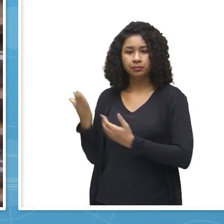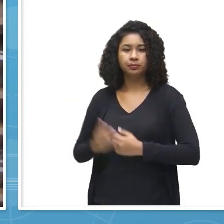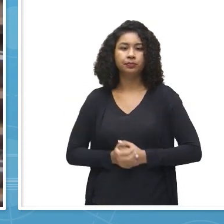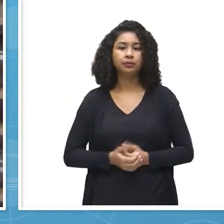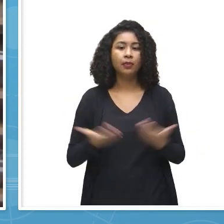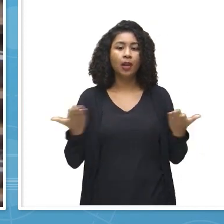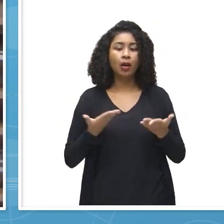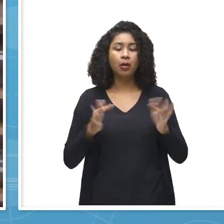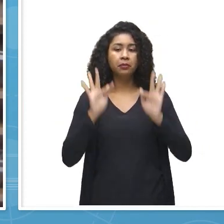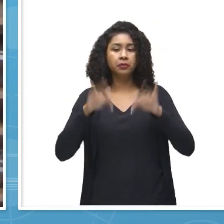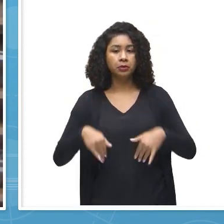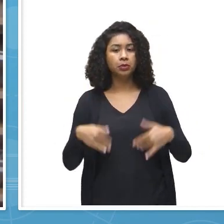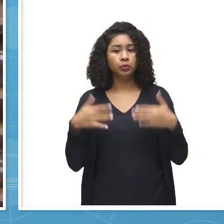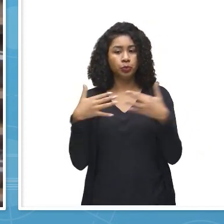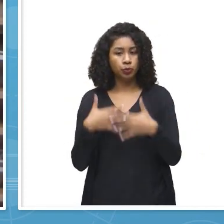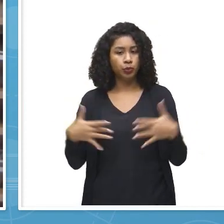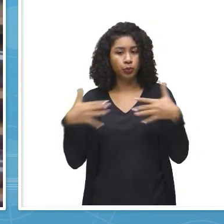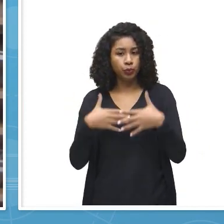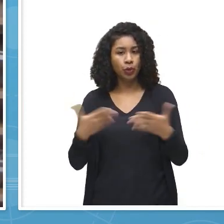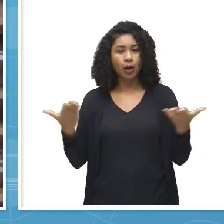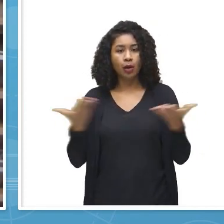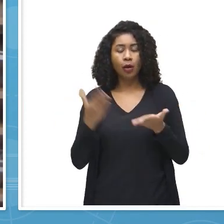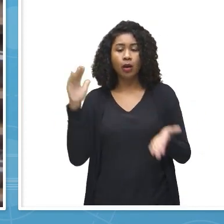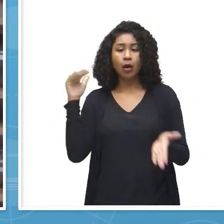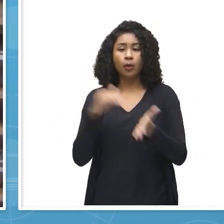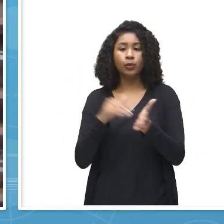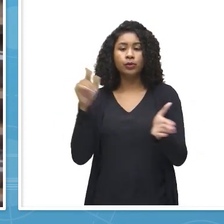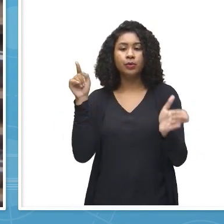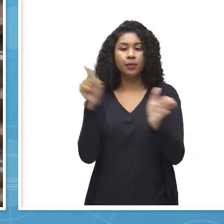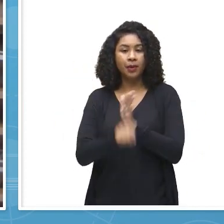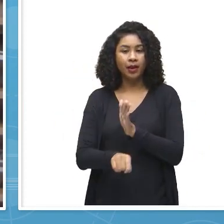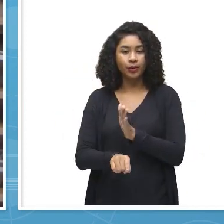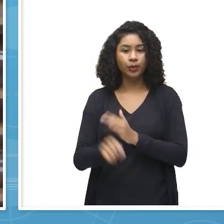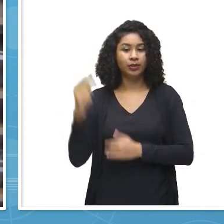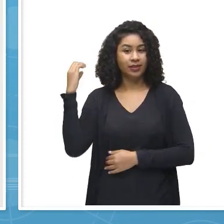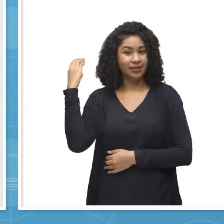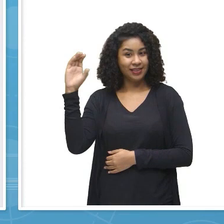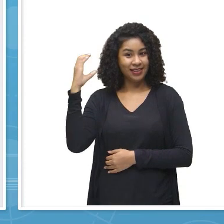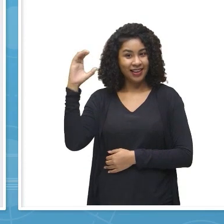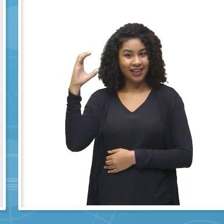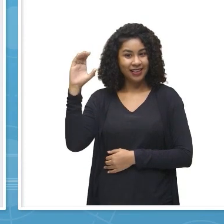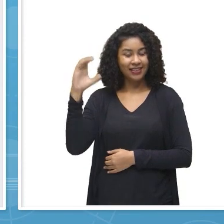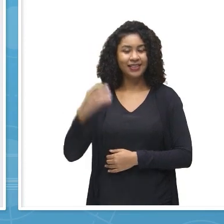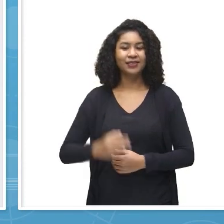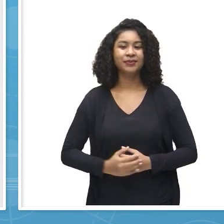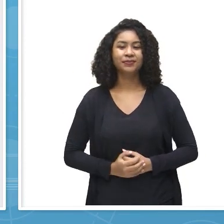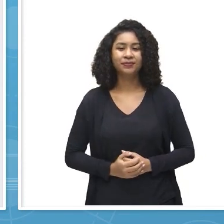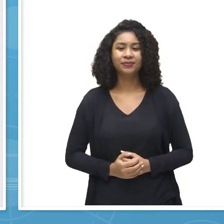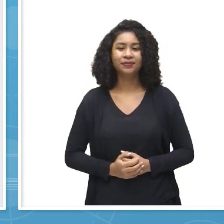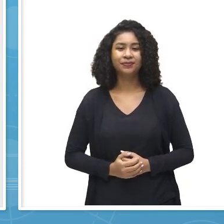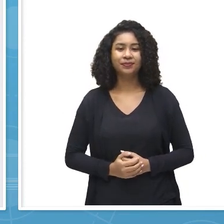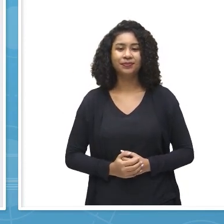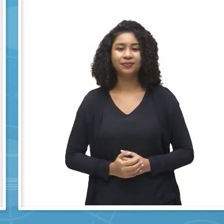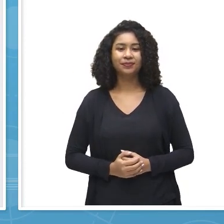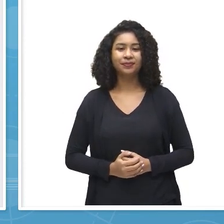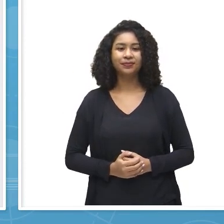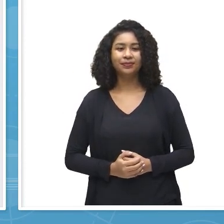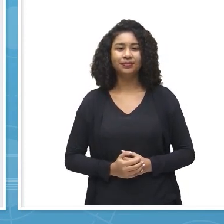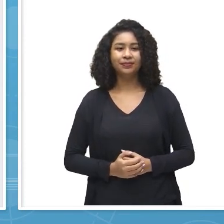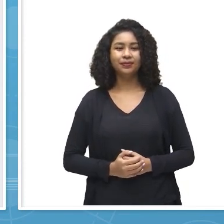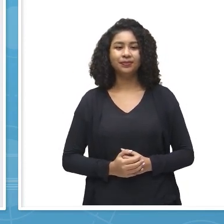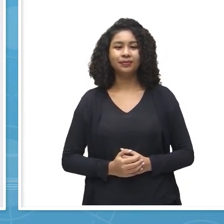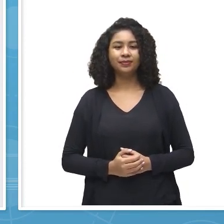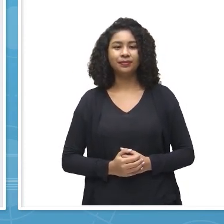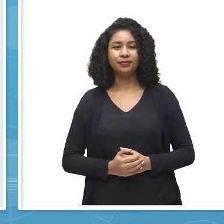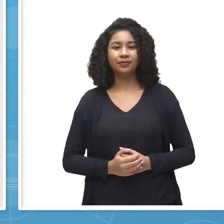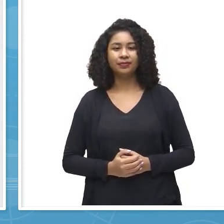tecido epitelial, nós vamos para a nossa última questão de ciências, tá, gente? Vamos lá. Os